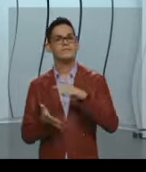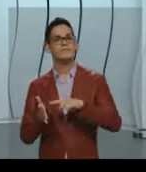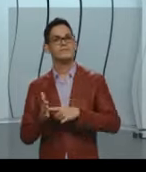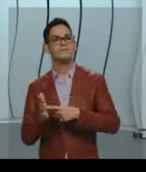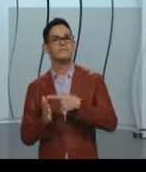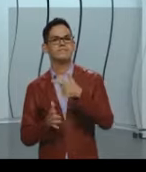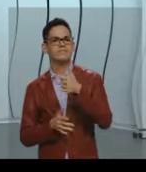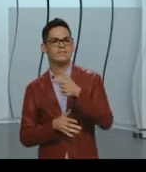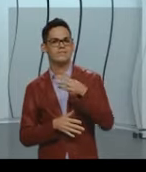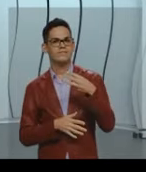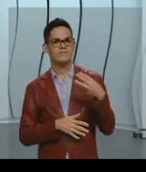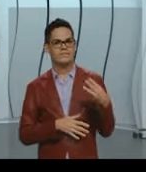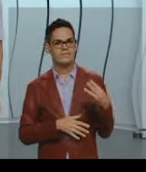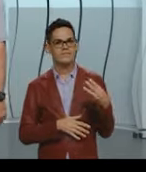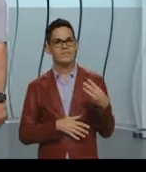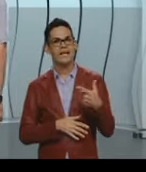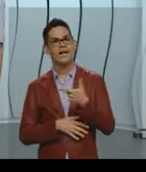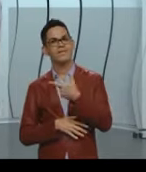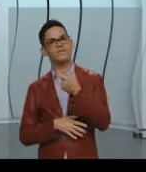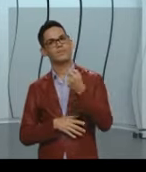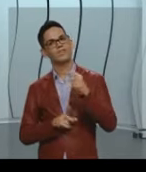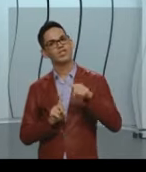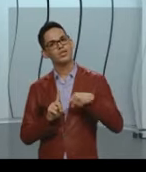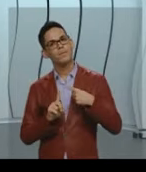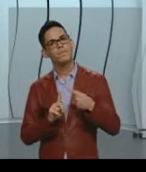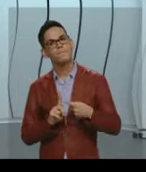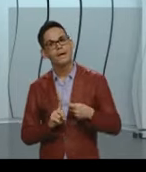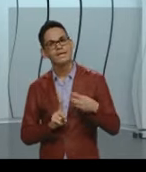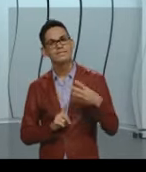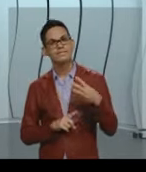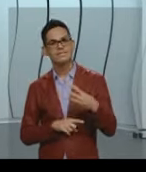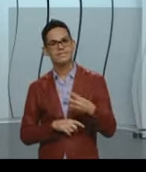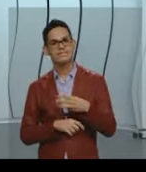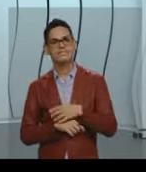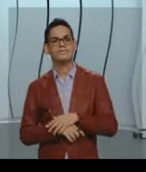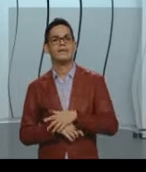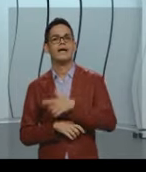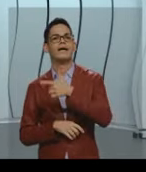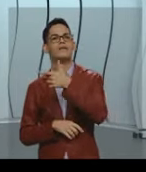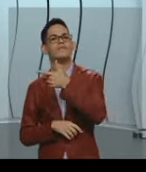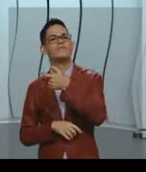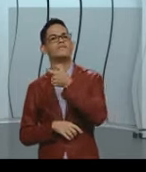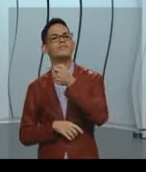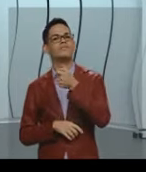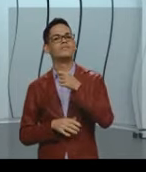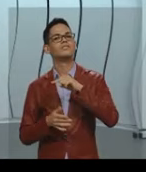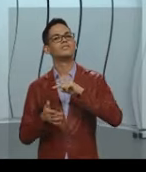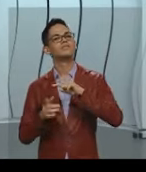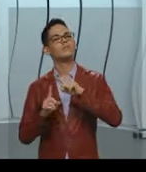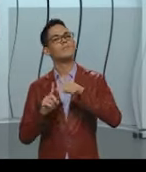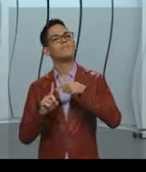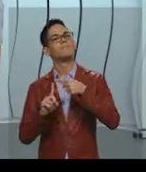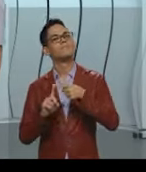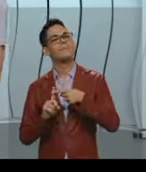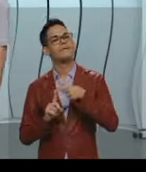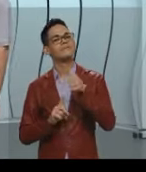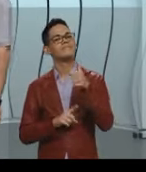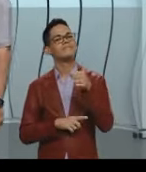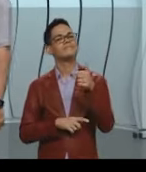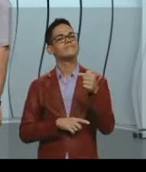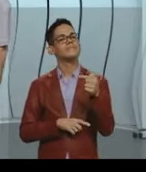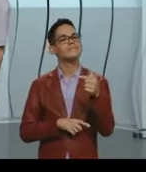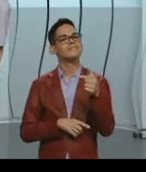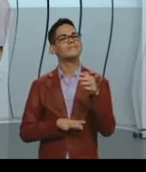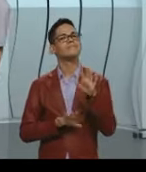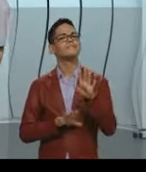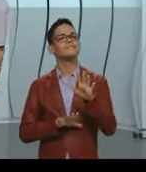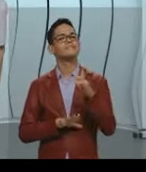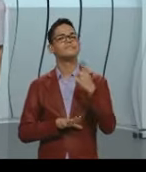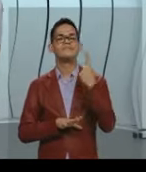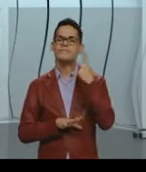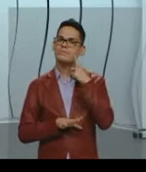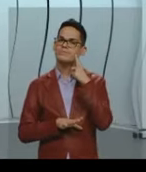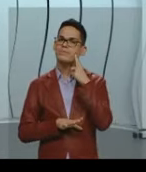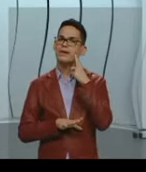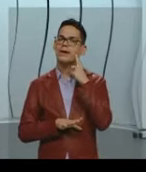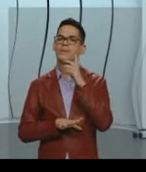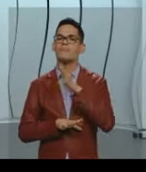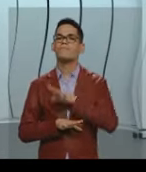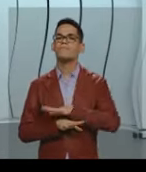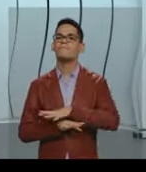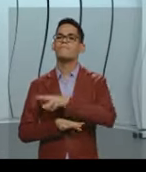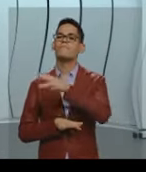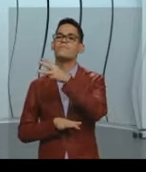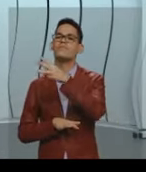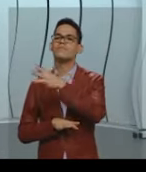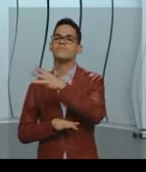ser 20 mais 3. Então, 20 vezes 17, 340. 3 vezes 17, 51.